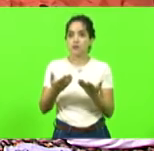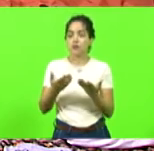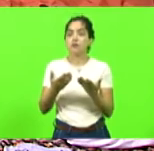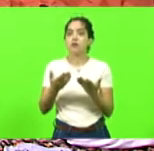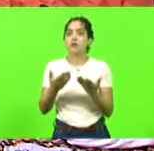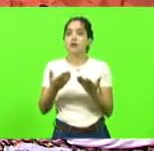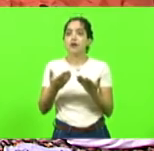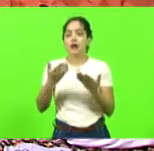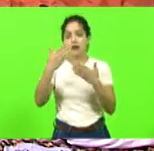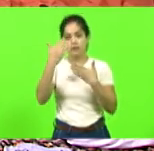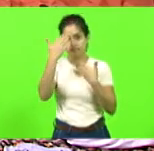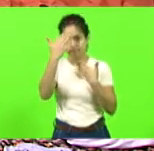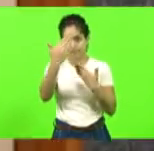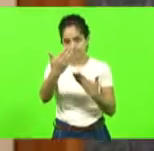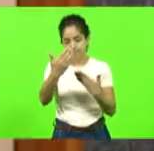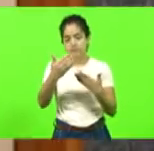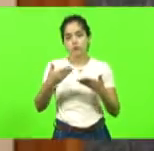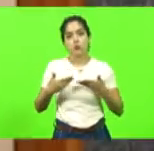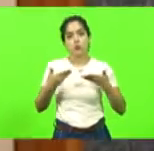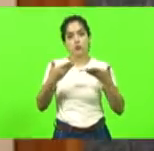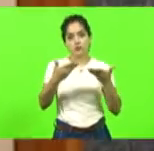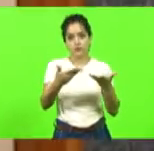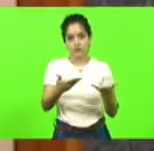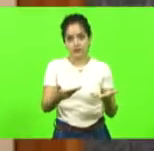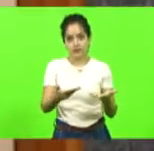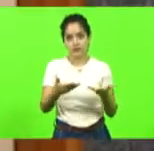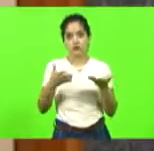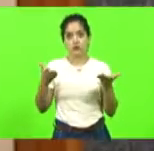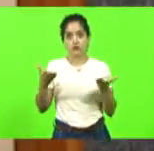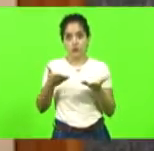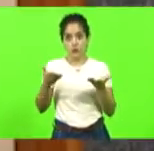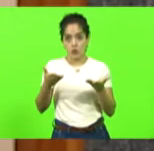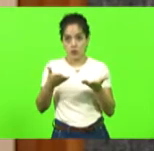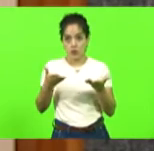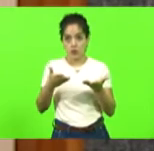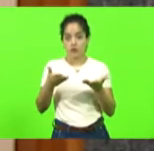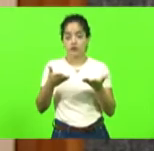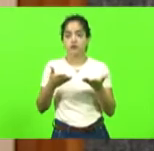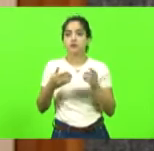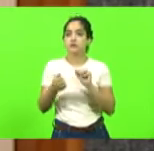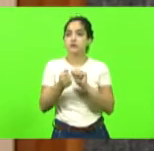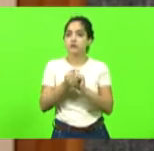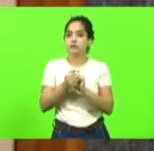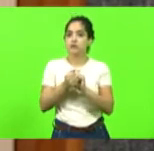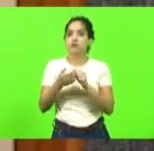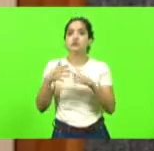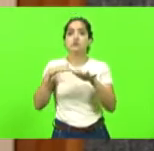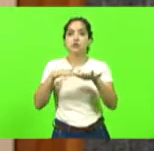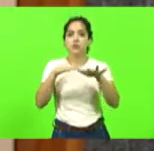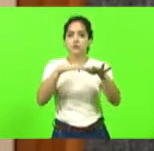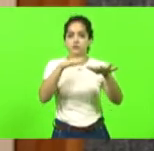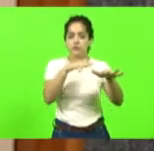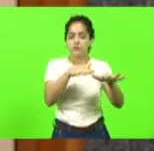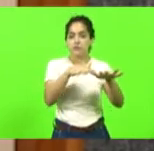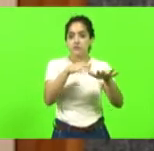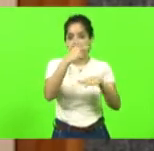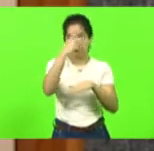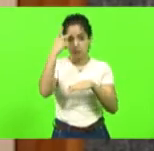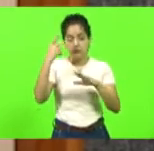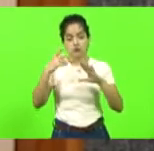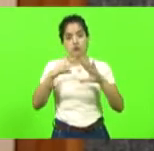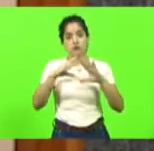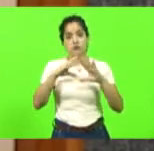nós agradecemos o convite para esta tarde tão honrosa para o movimento dos atingidos por barragem.